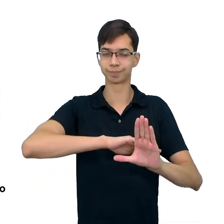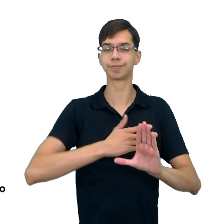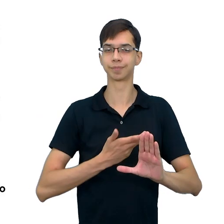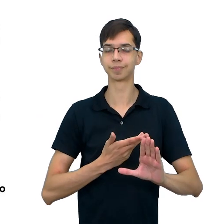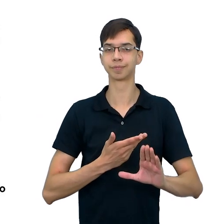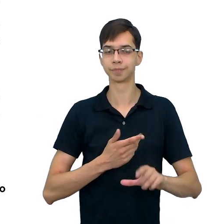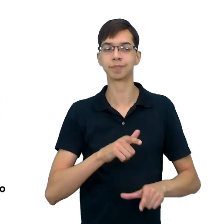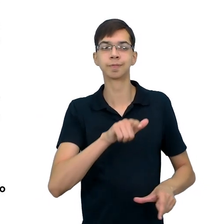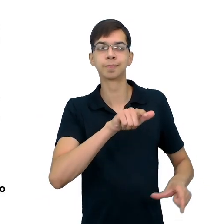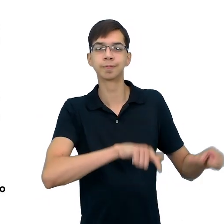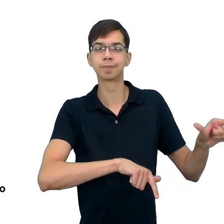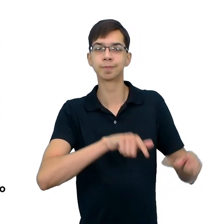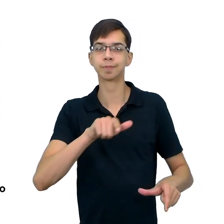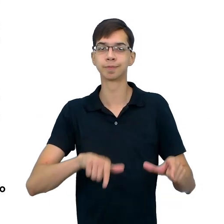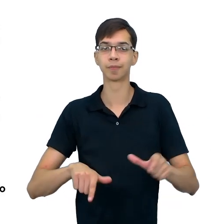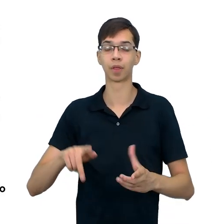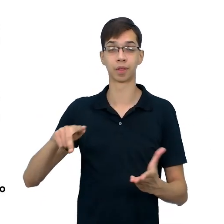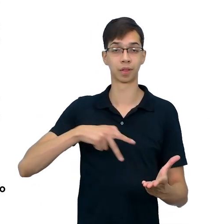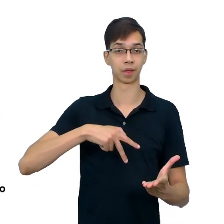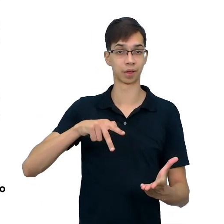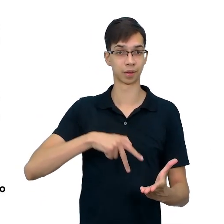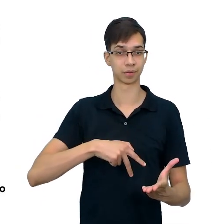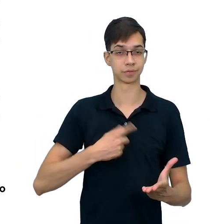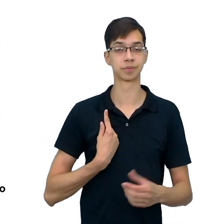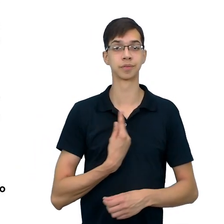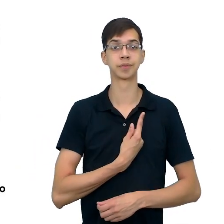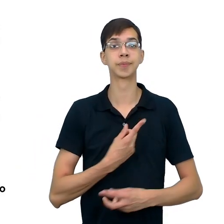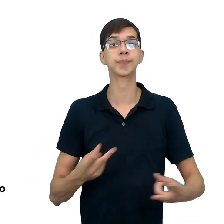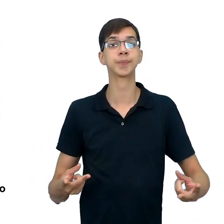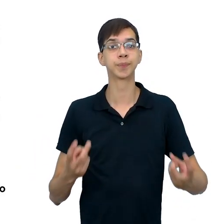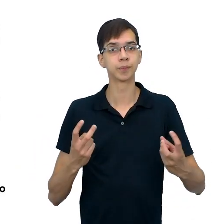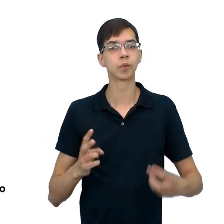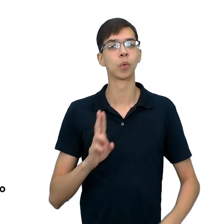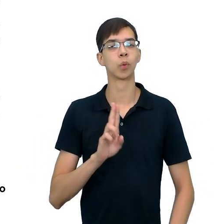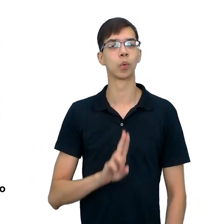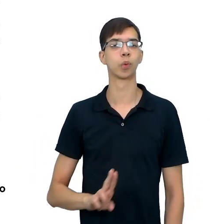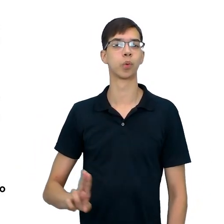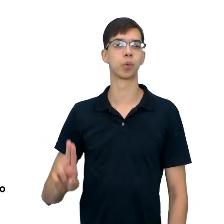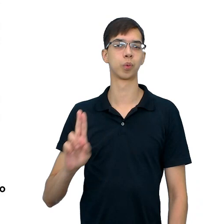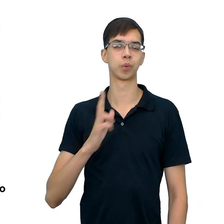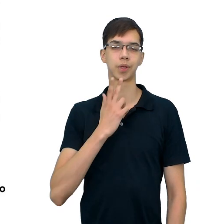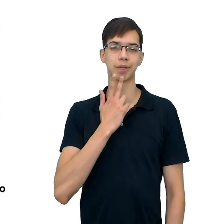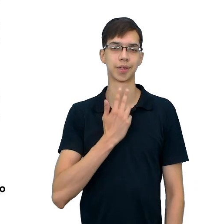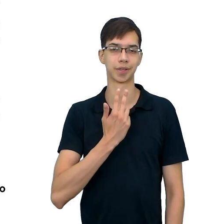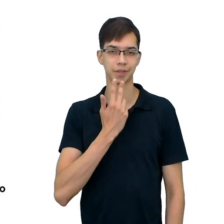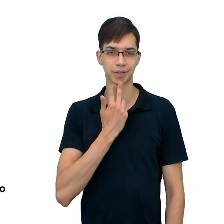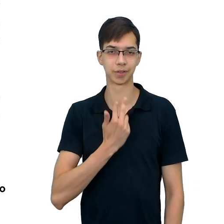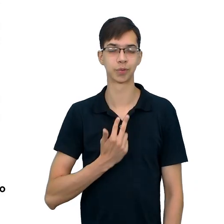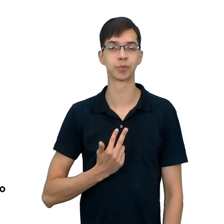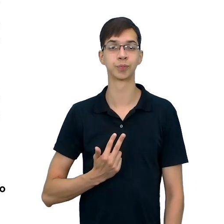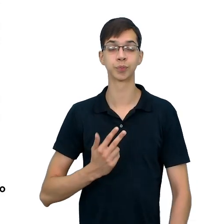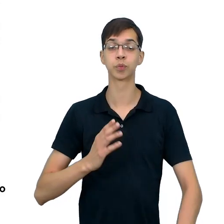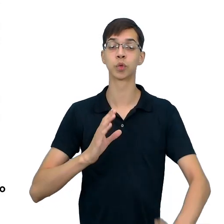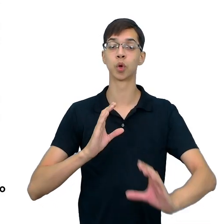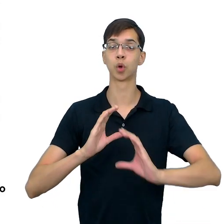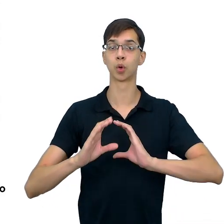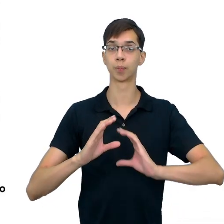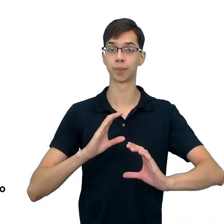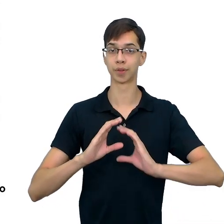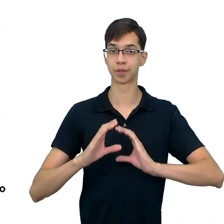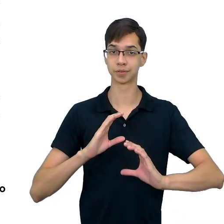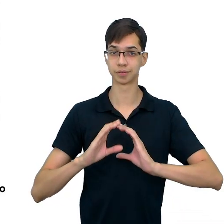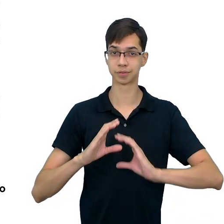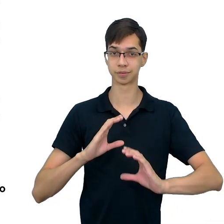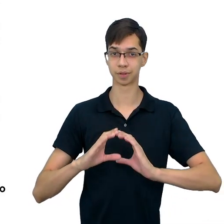leitores. Então, nós destacamos também, né, que o uso da língua, ele decorre de ações de comunicação que são mediadas